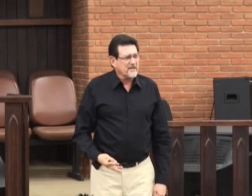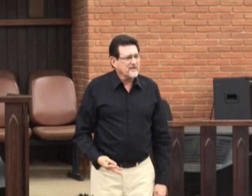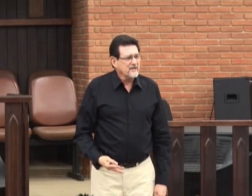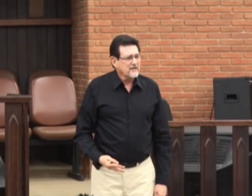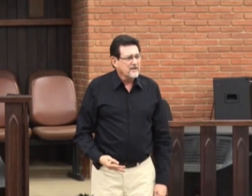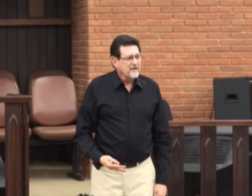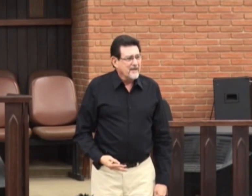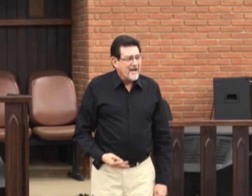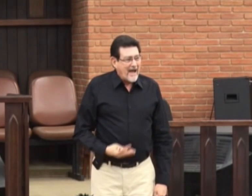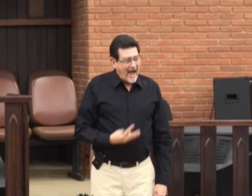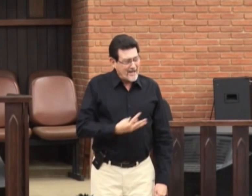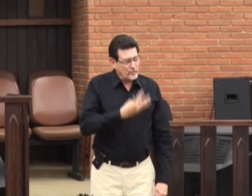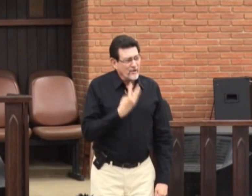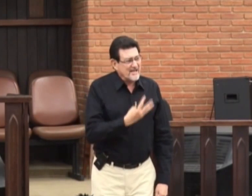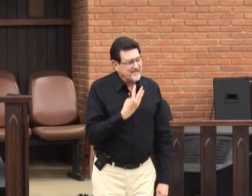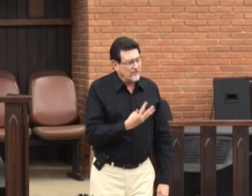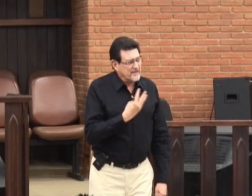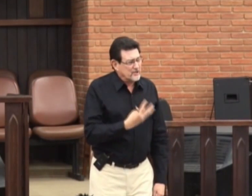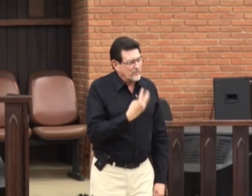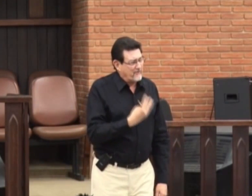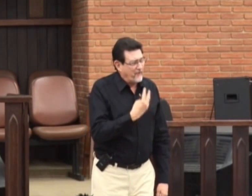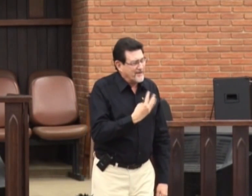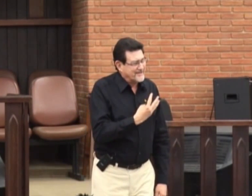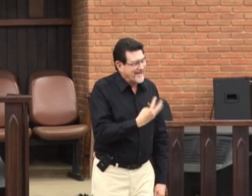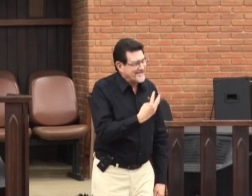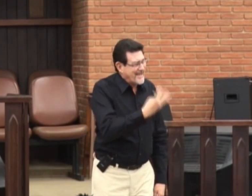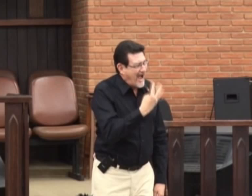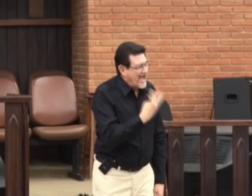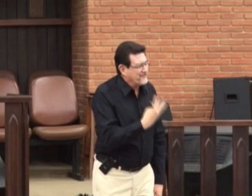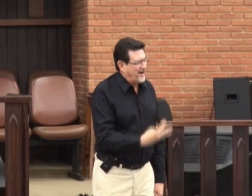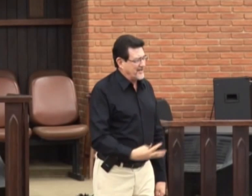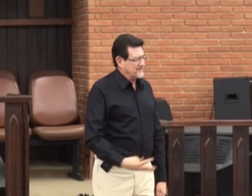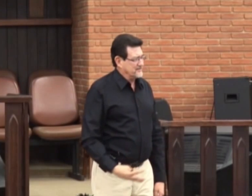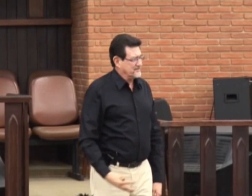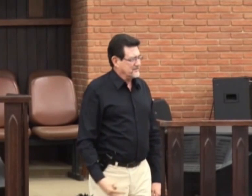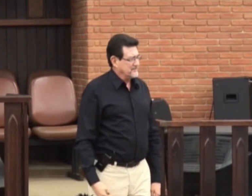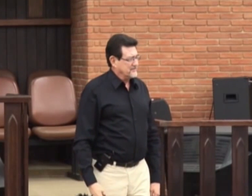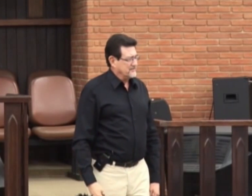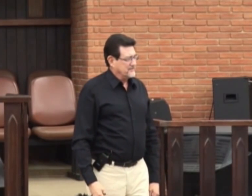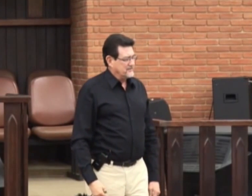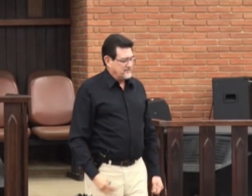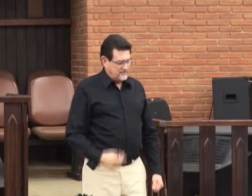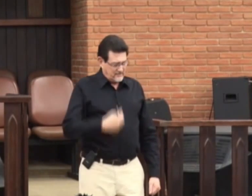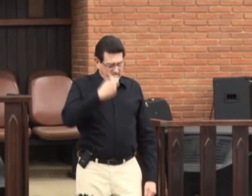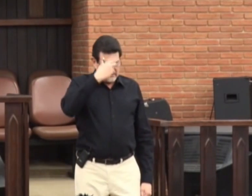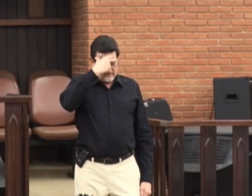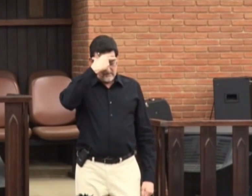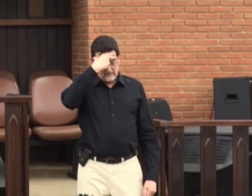como assim? A entonação da sua voz trazia raiva.